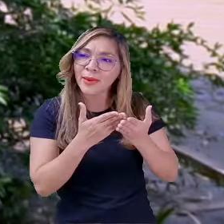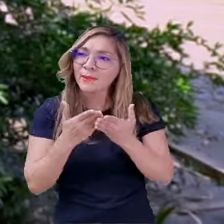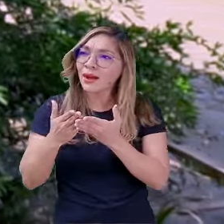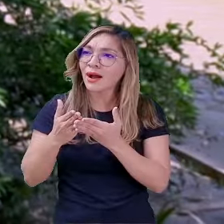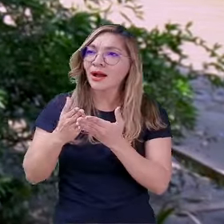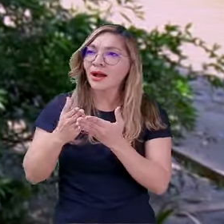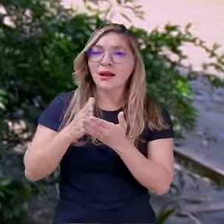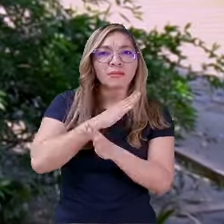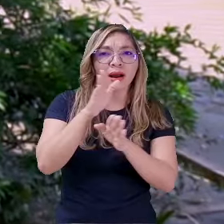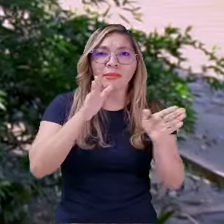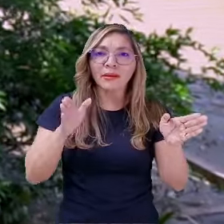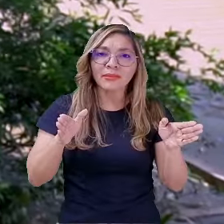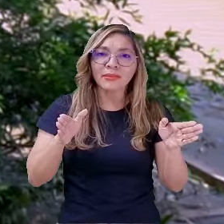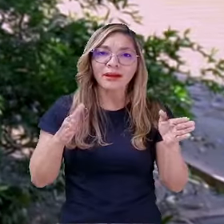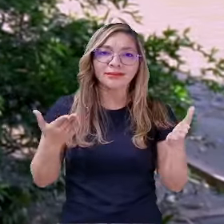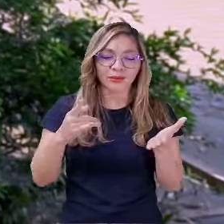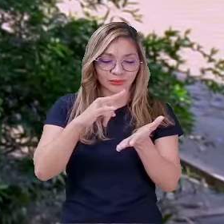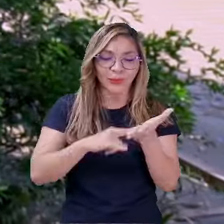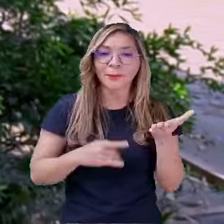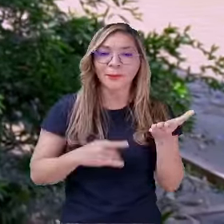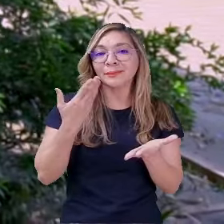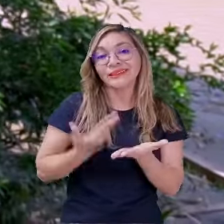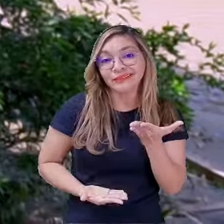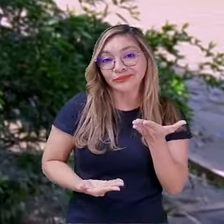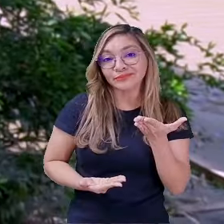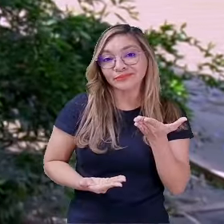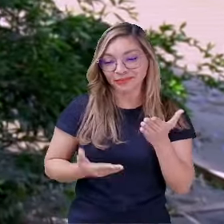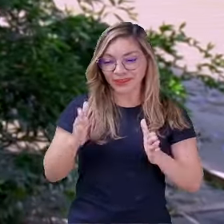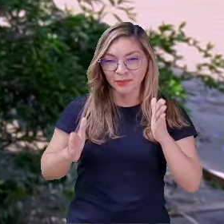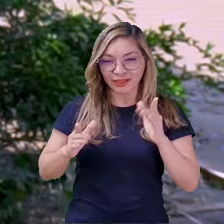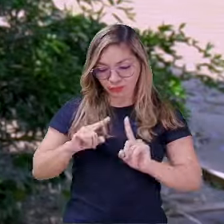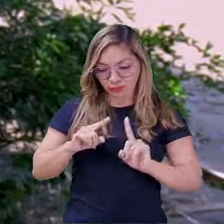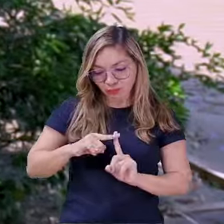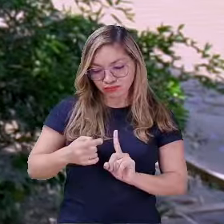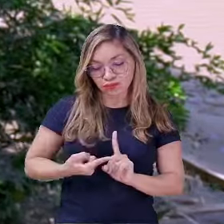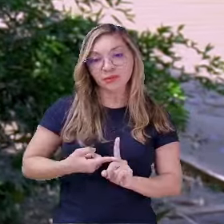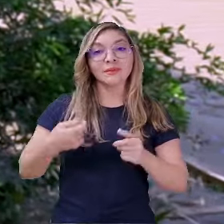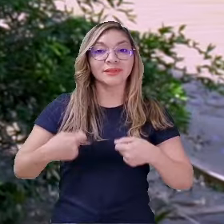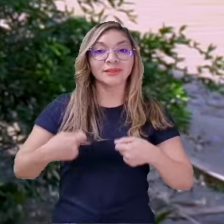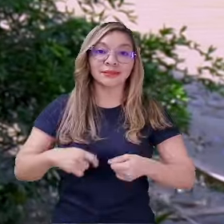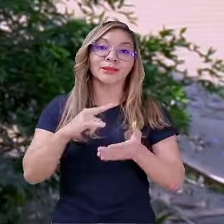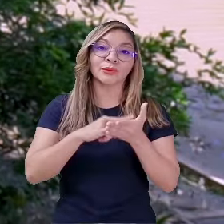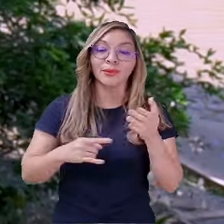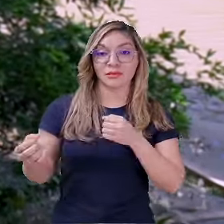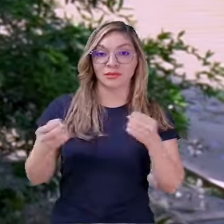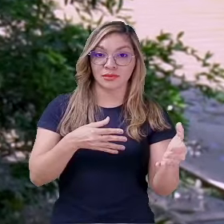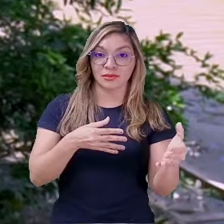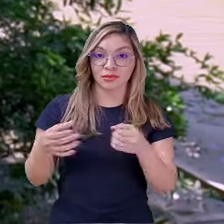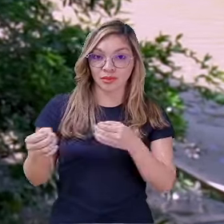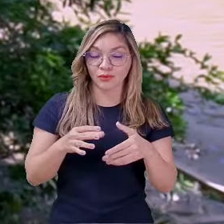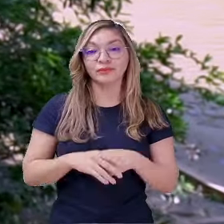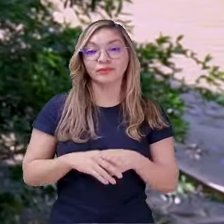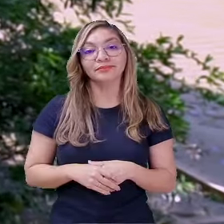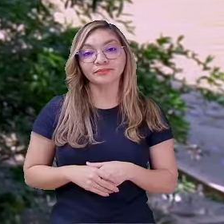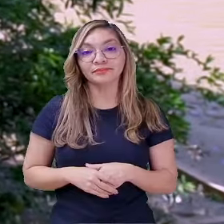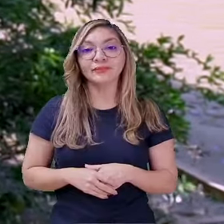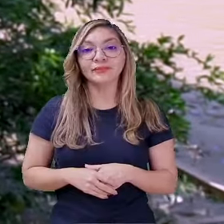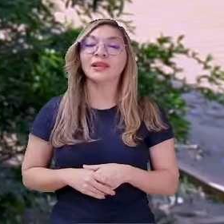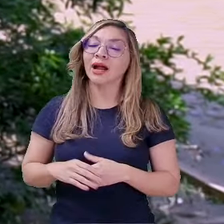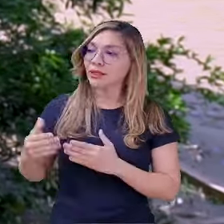Aí danificou meus documentos, eu estava naquele período da gestação, eu precisava ter os documentos todos atualizados. E foi aí que o itinerante veio.